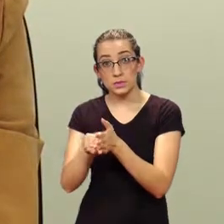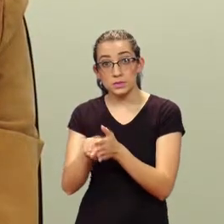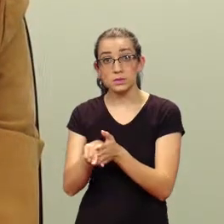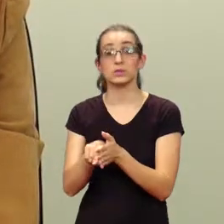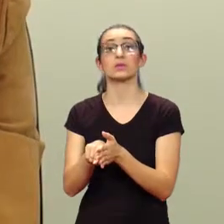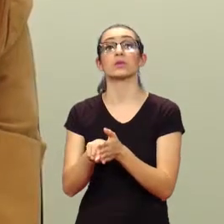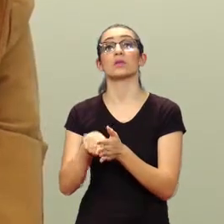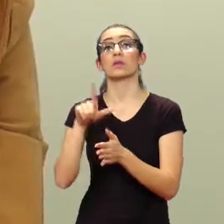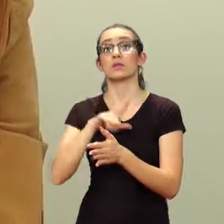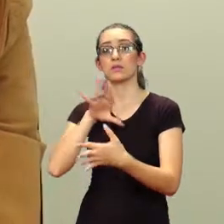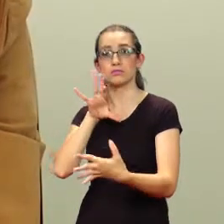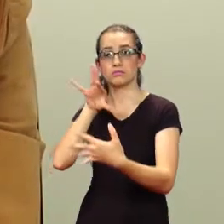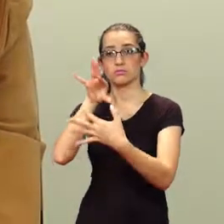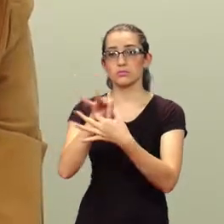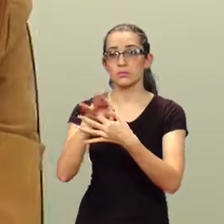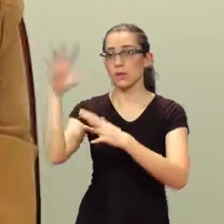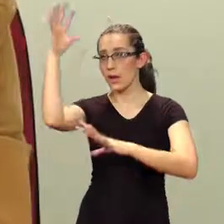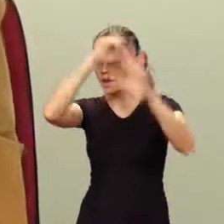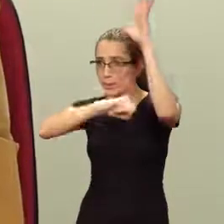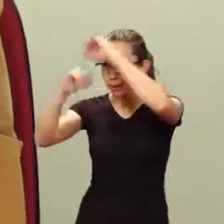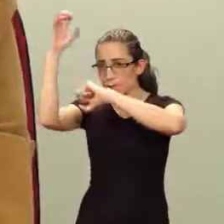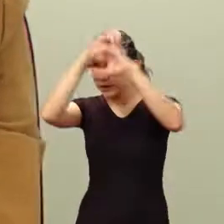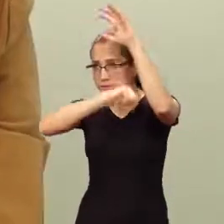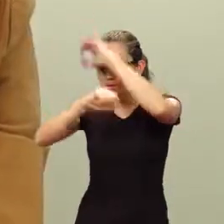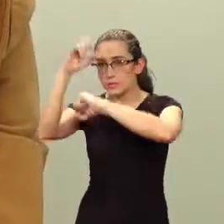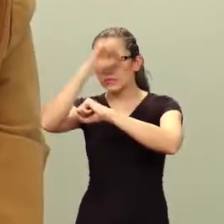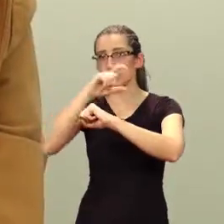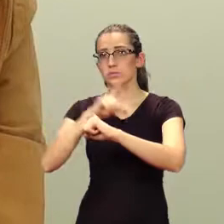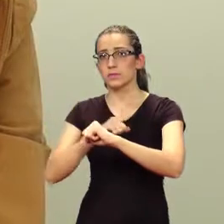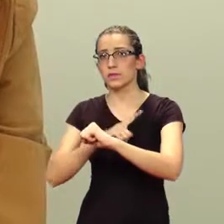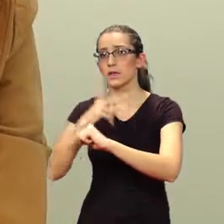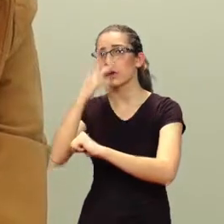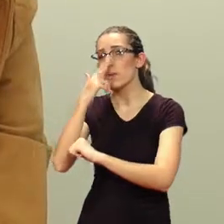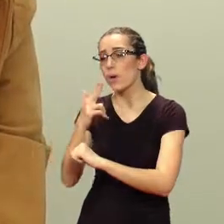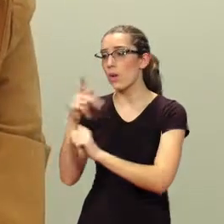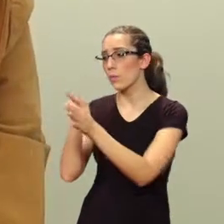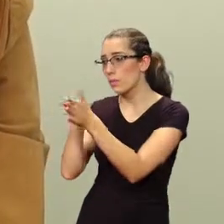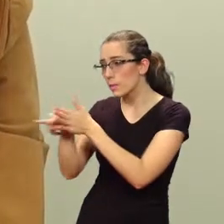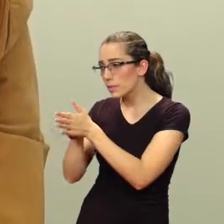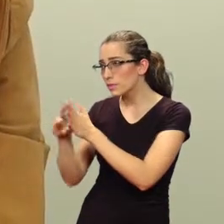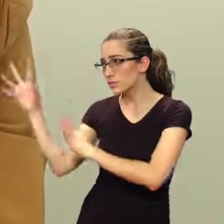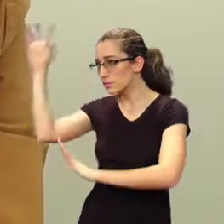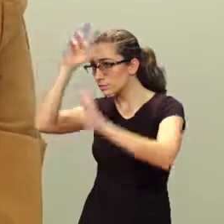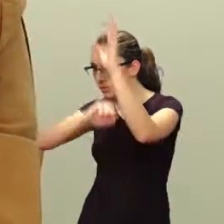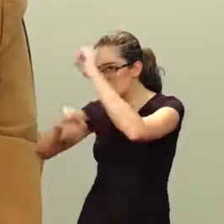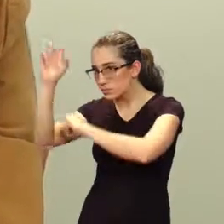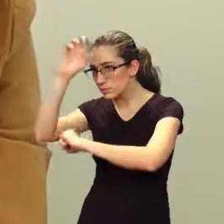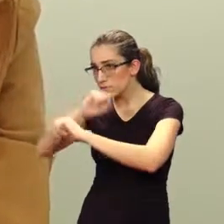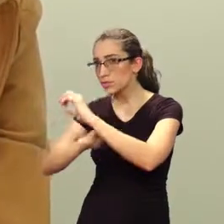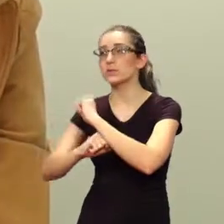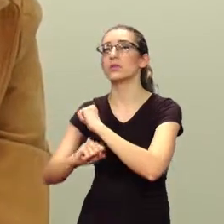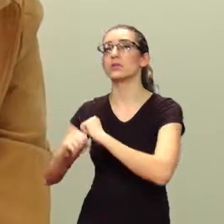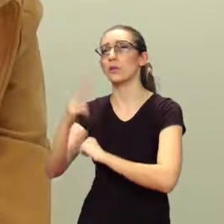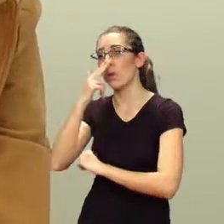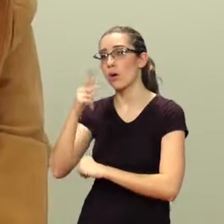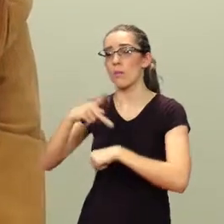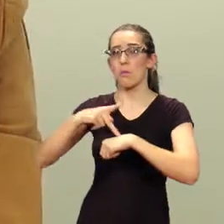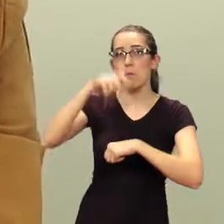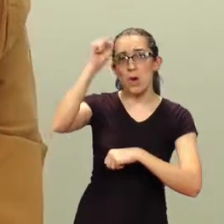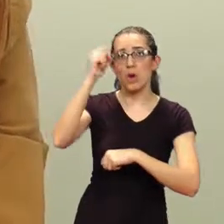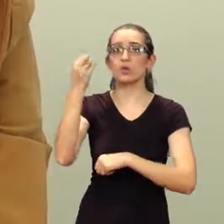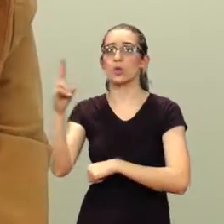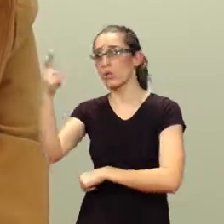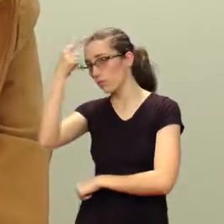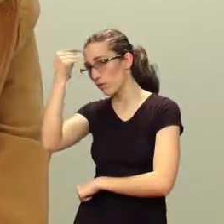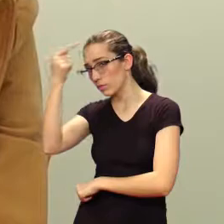está totalmente vinculada à questão do aprendizado. Então, essa interação entre pesquisa e o aprendizado, seja no graduação e no